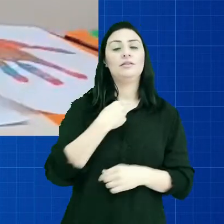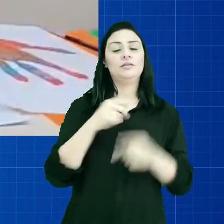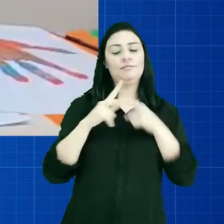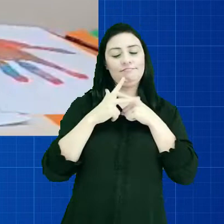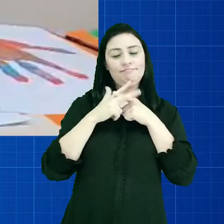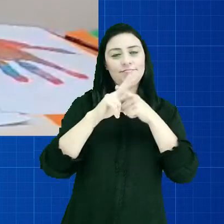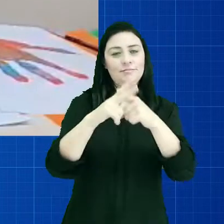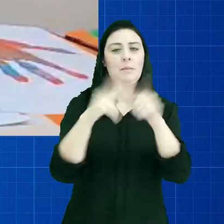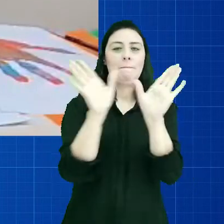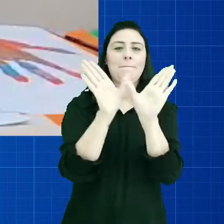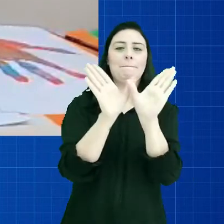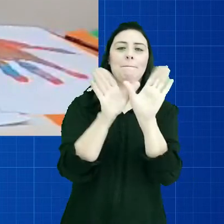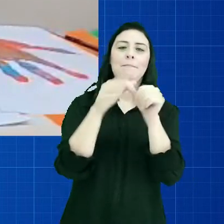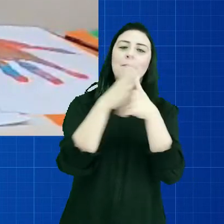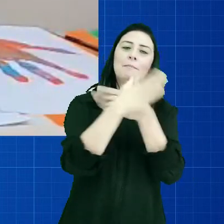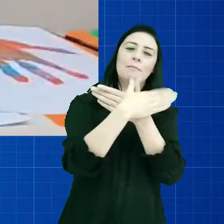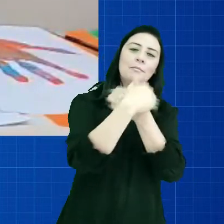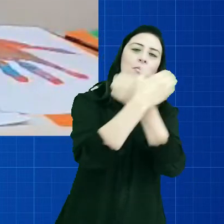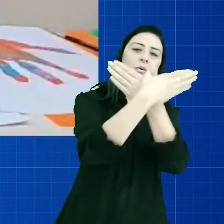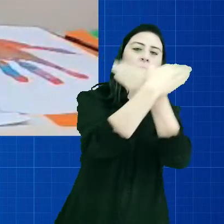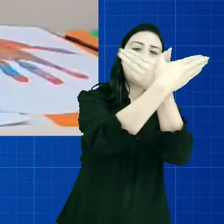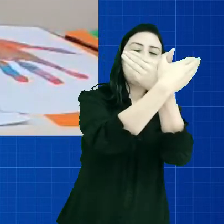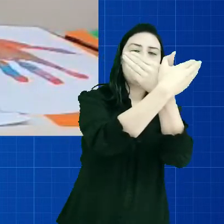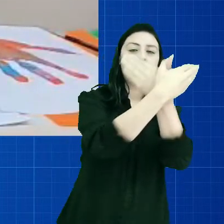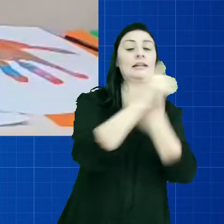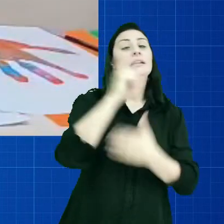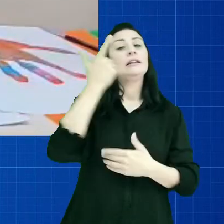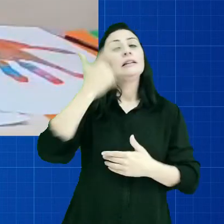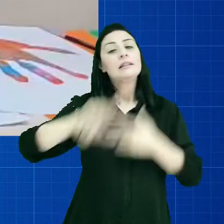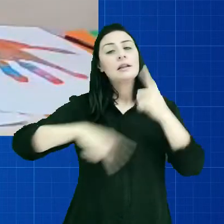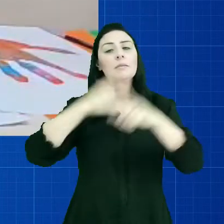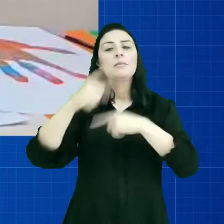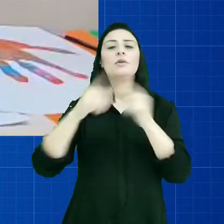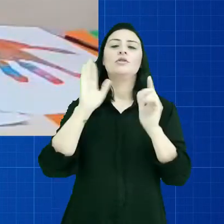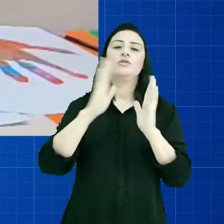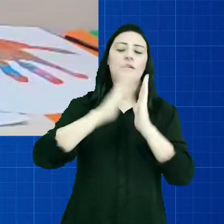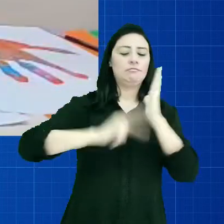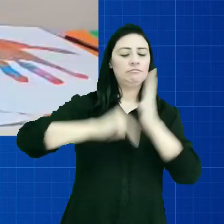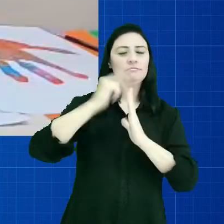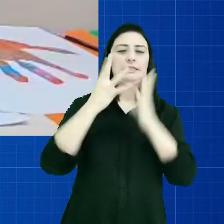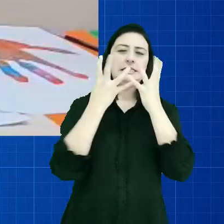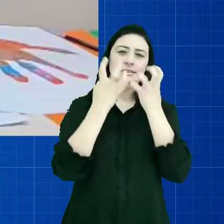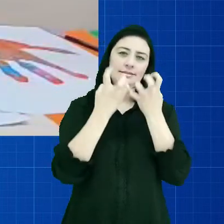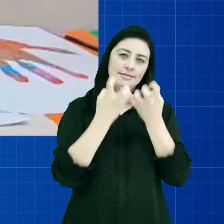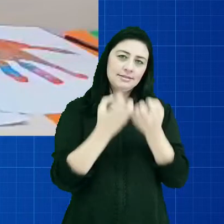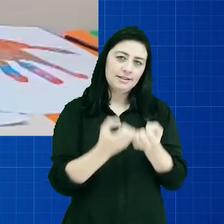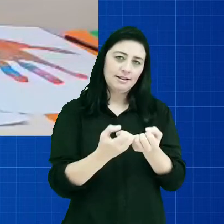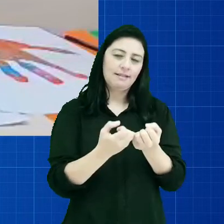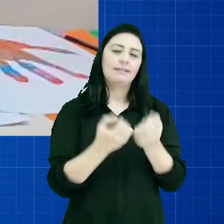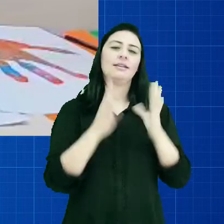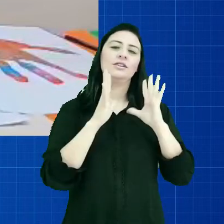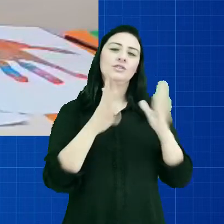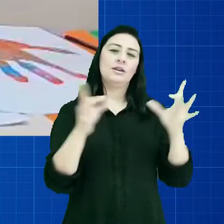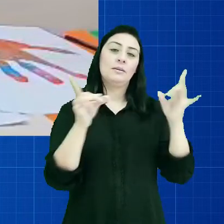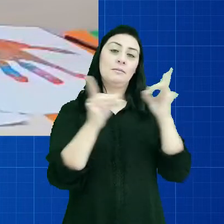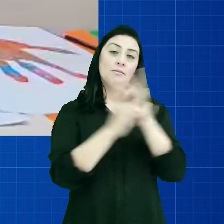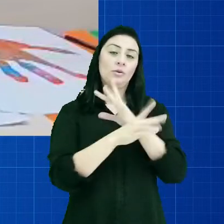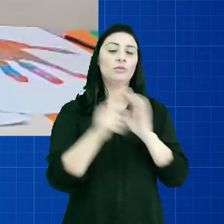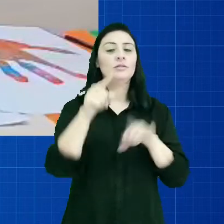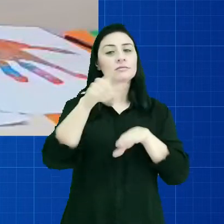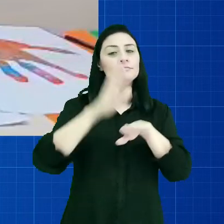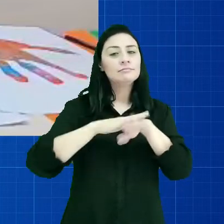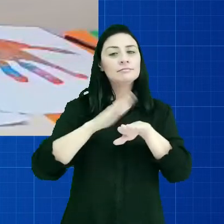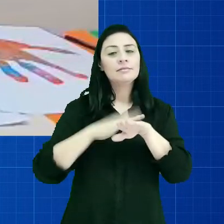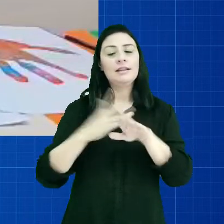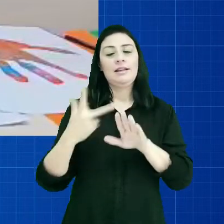montar nossa borboleta. Depois que essas tintas secarem, o que vocês vão fazer? Depois que essas tintas secarem, vocês